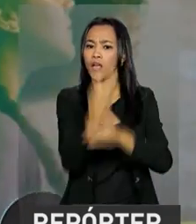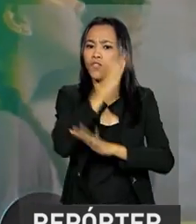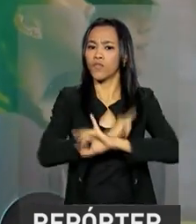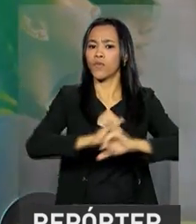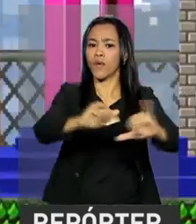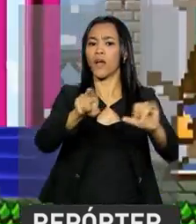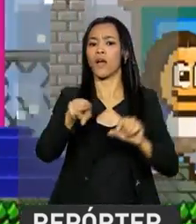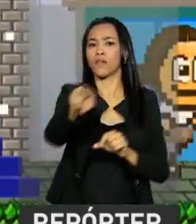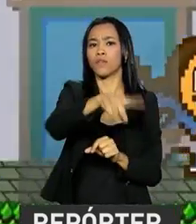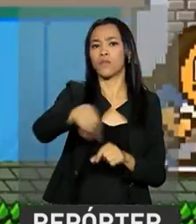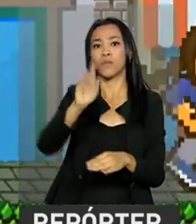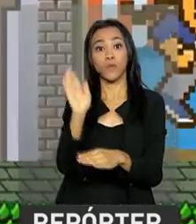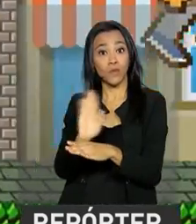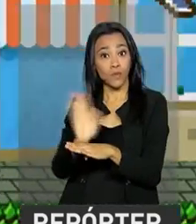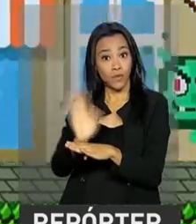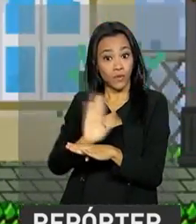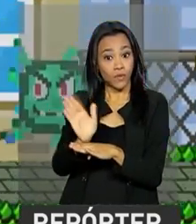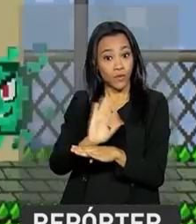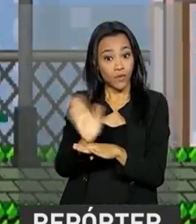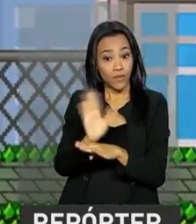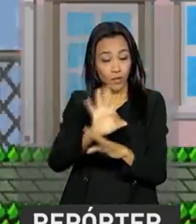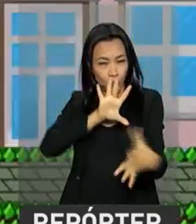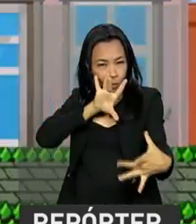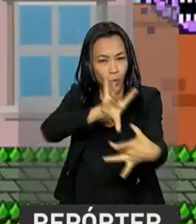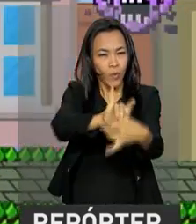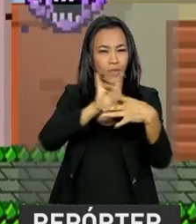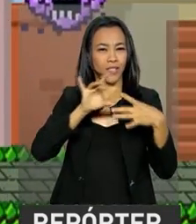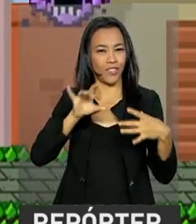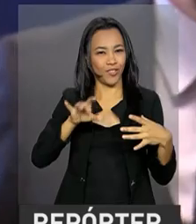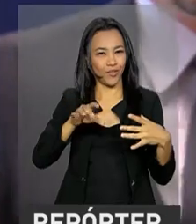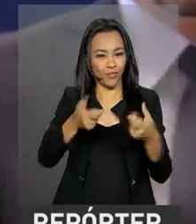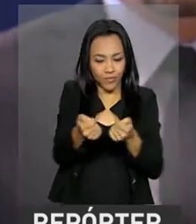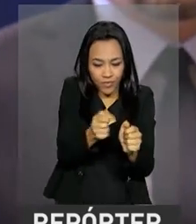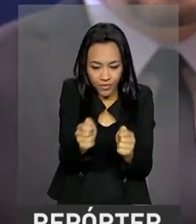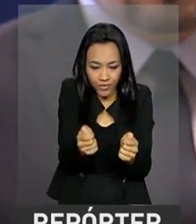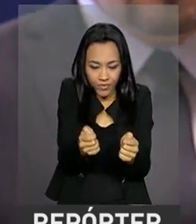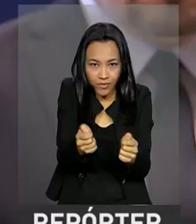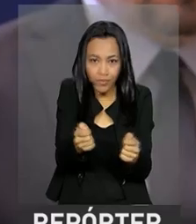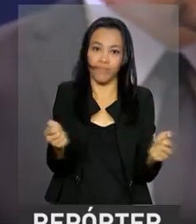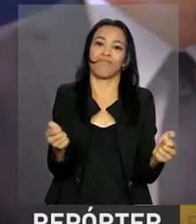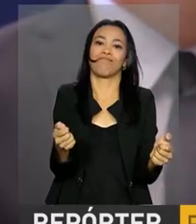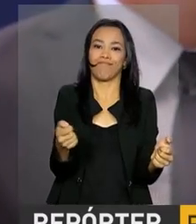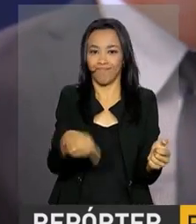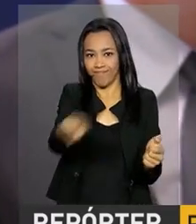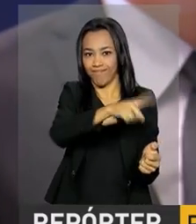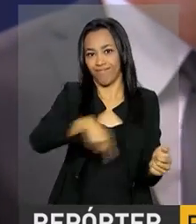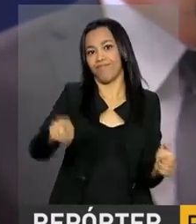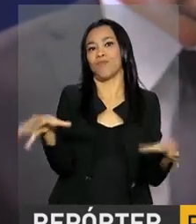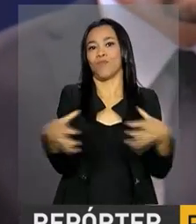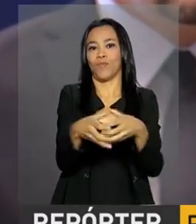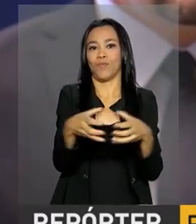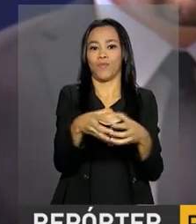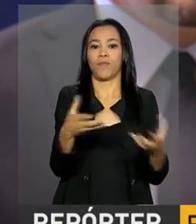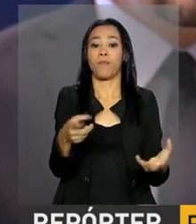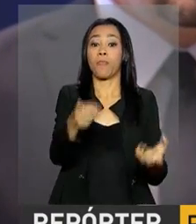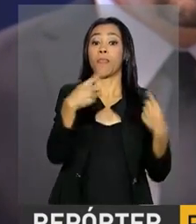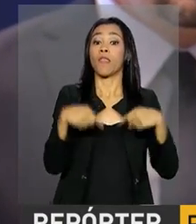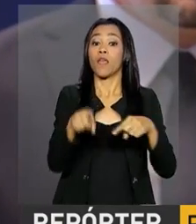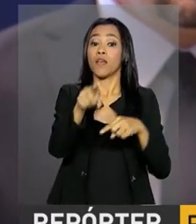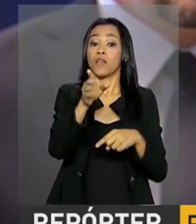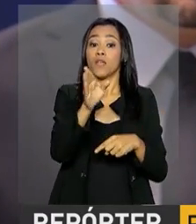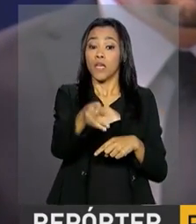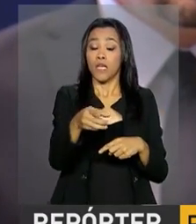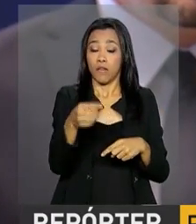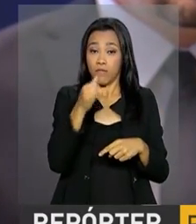campanha publicitária focada no universo dos jogos digitais Ministério da Saúde investe 4 bilhões por ano só no programa